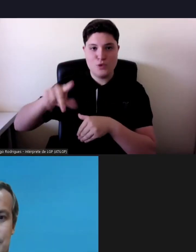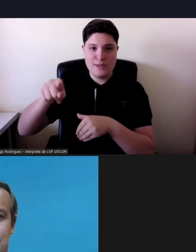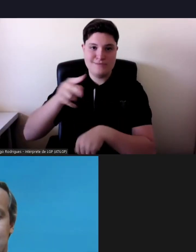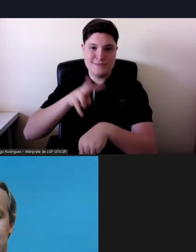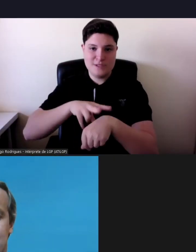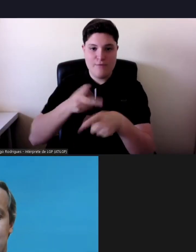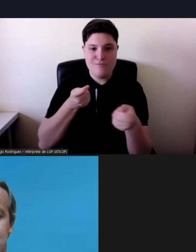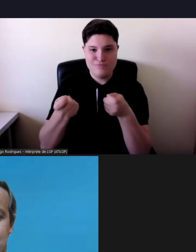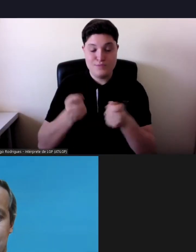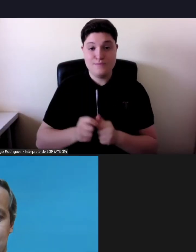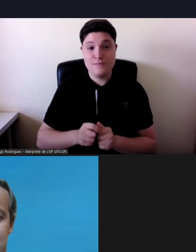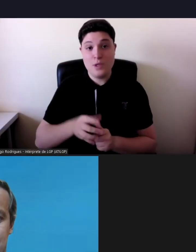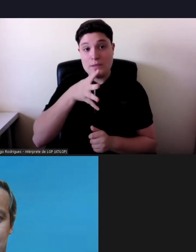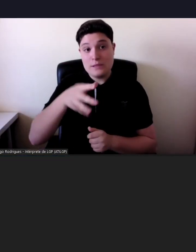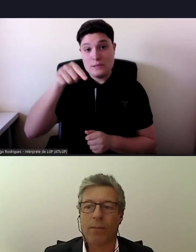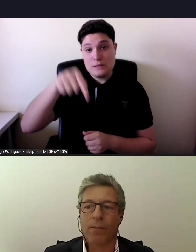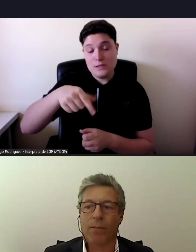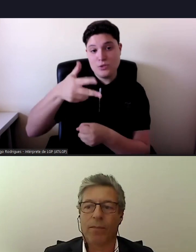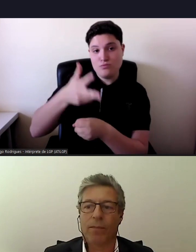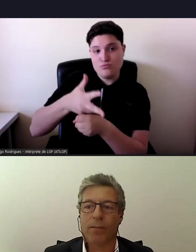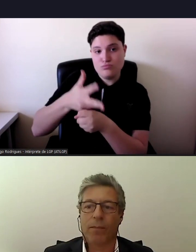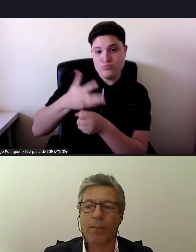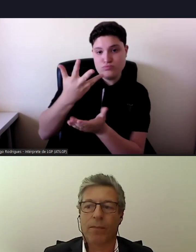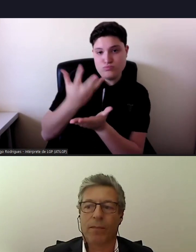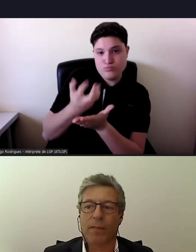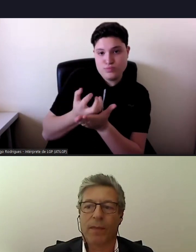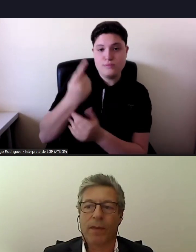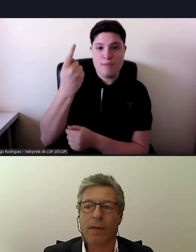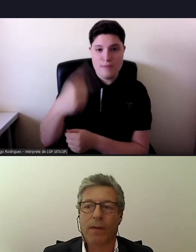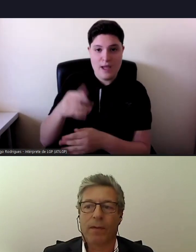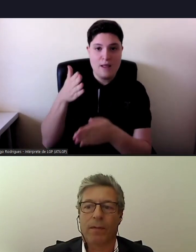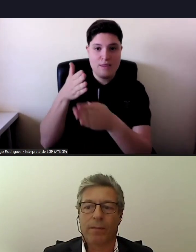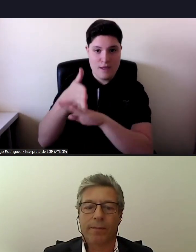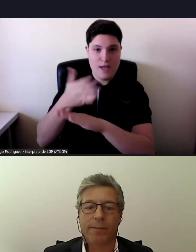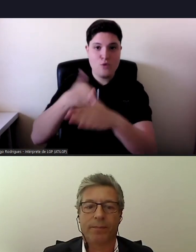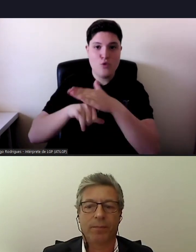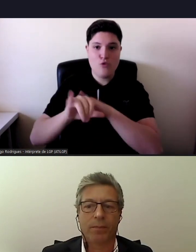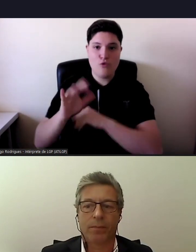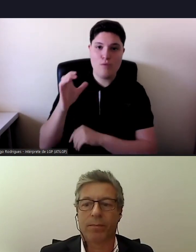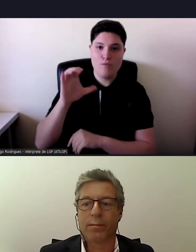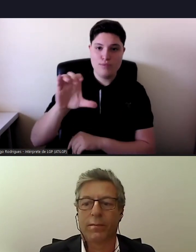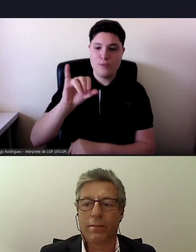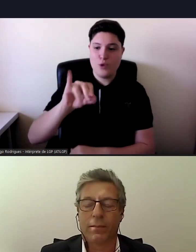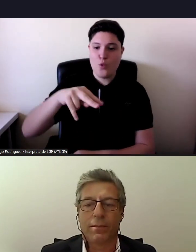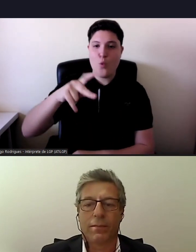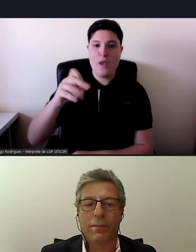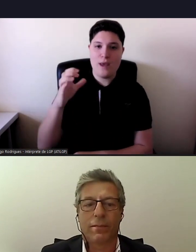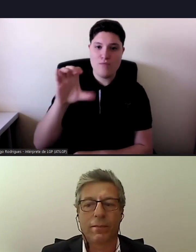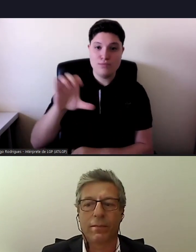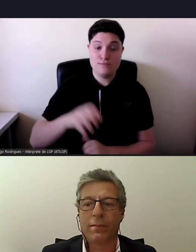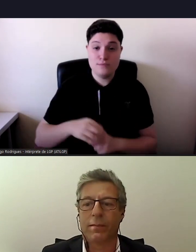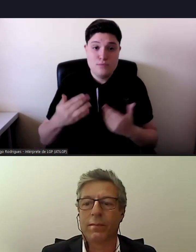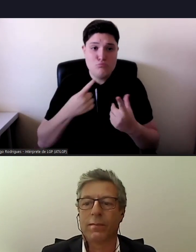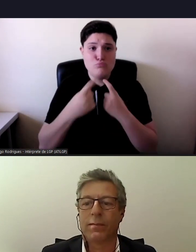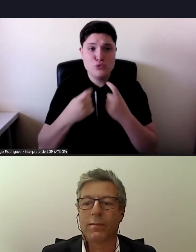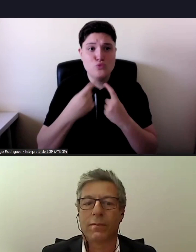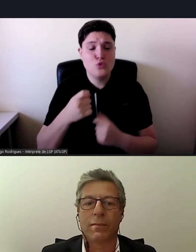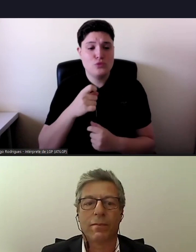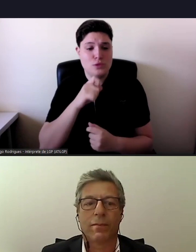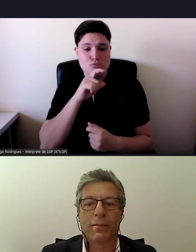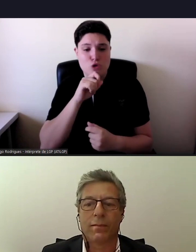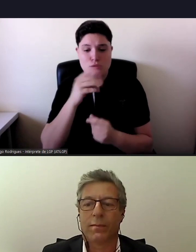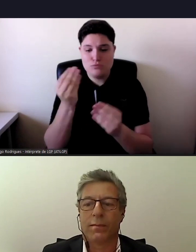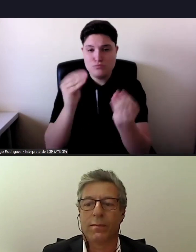Informamos que a sessão será gravada e transmitida em direto através do canal do YouTube do INA. As questões que os participantes queiram